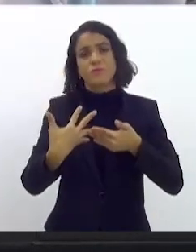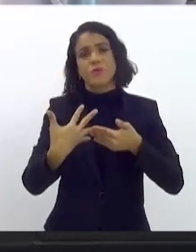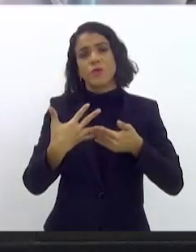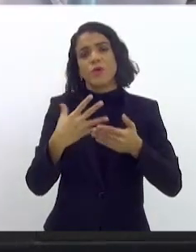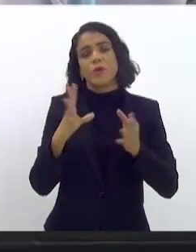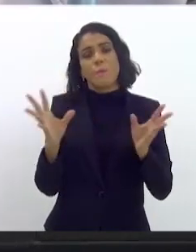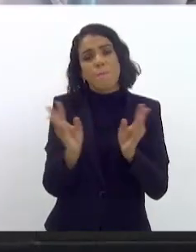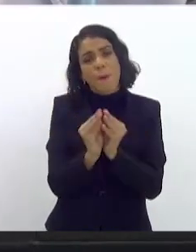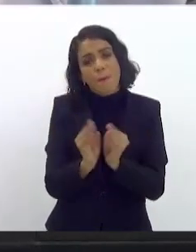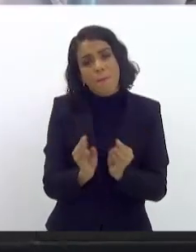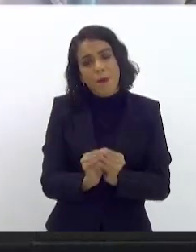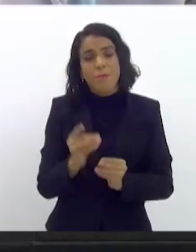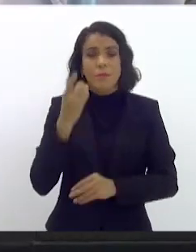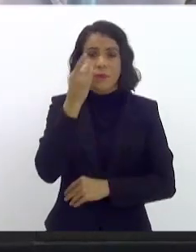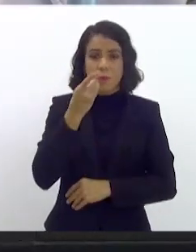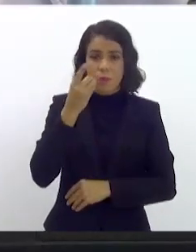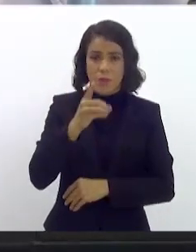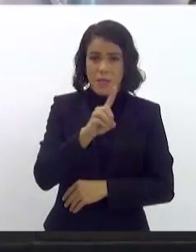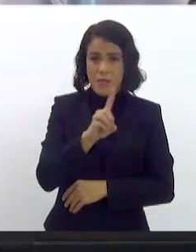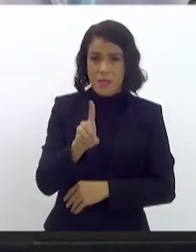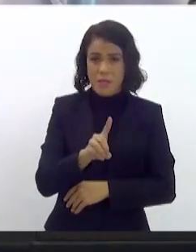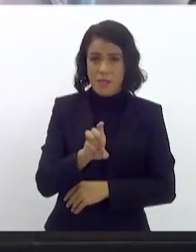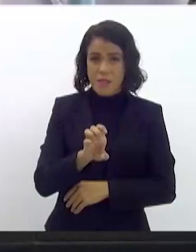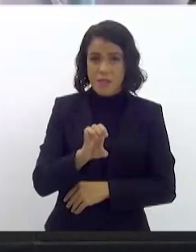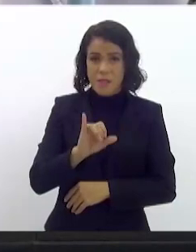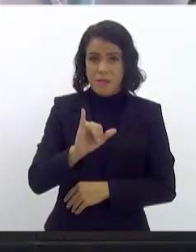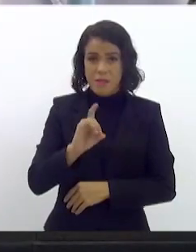deputada Zeidan, para que nós possamos